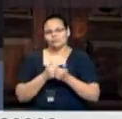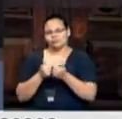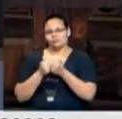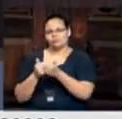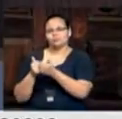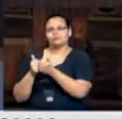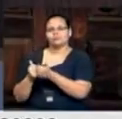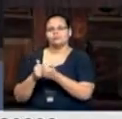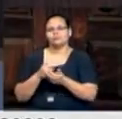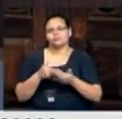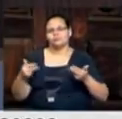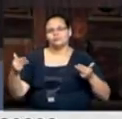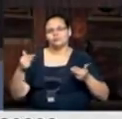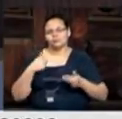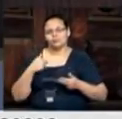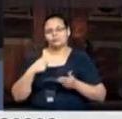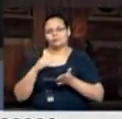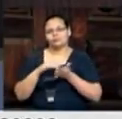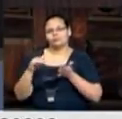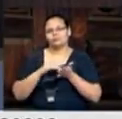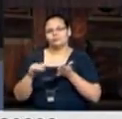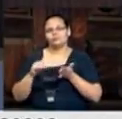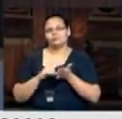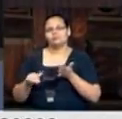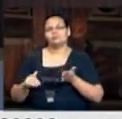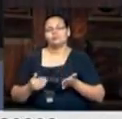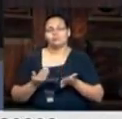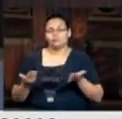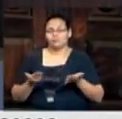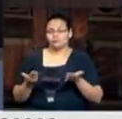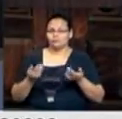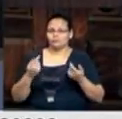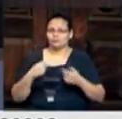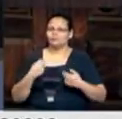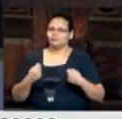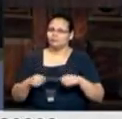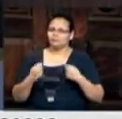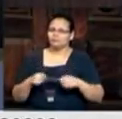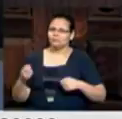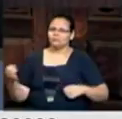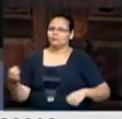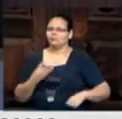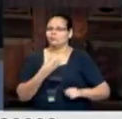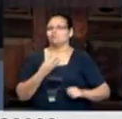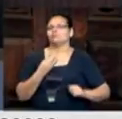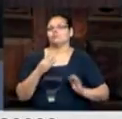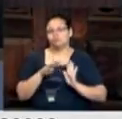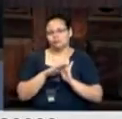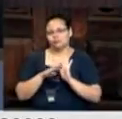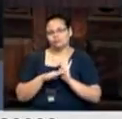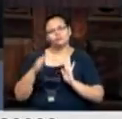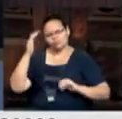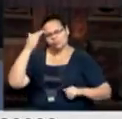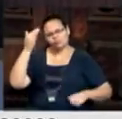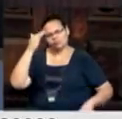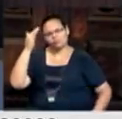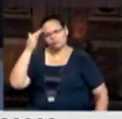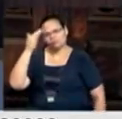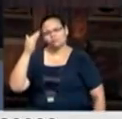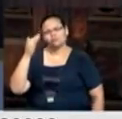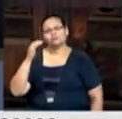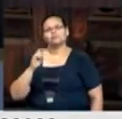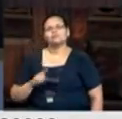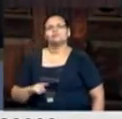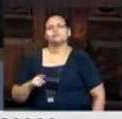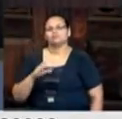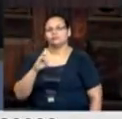área sobre a qual eu fui secretário. Agora, nós temos que ter uma nova agenda. Eu entendo e concordo com o prefeito eleito Crivella